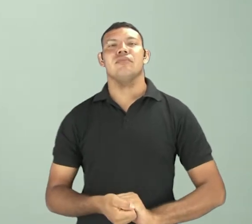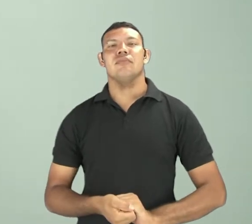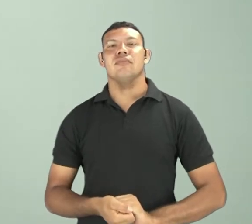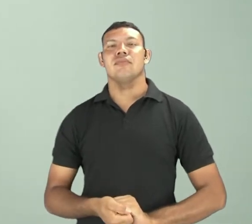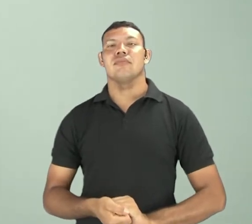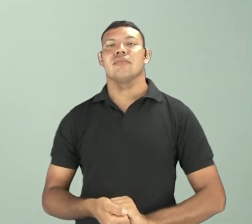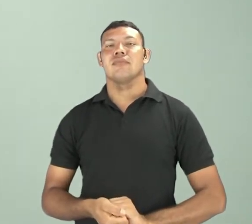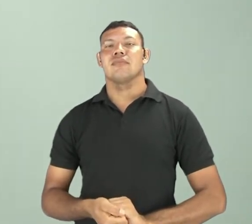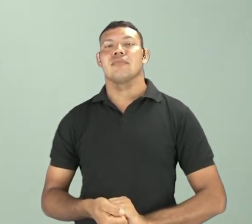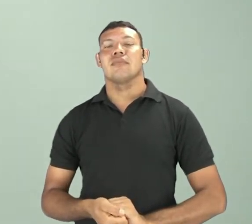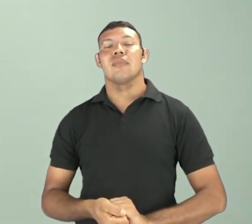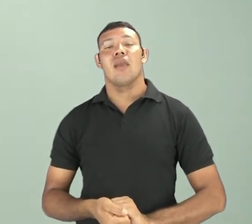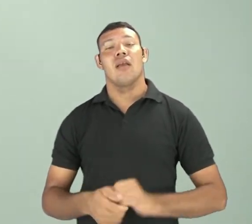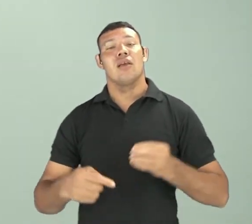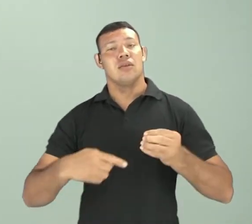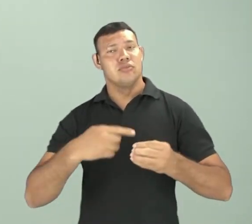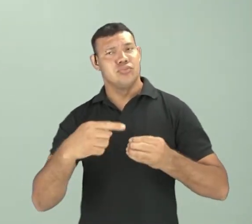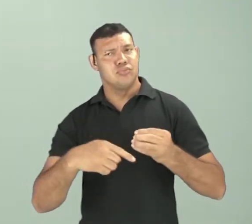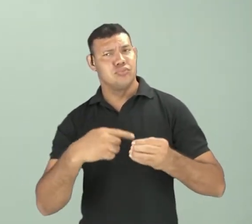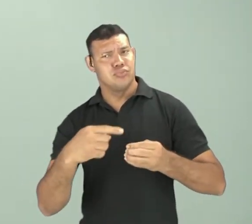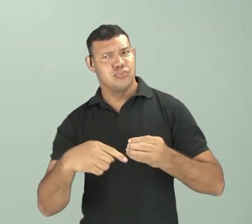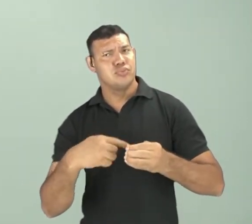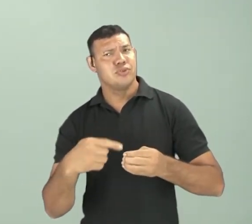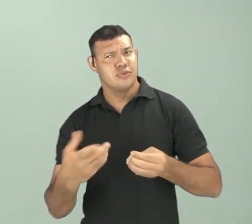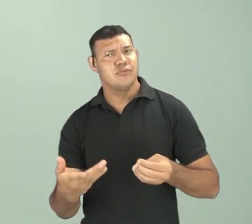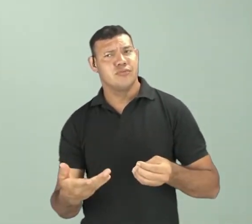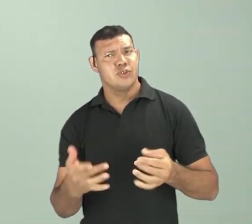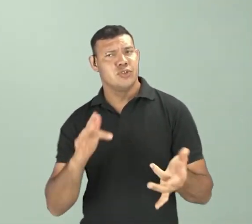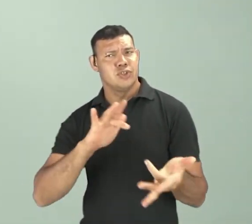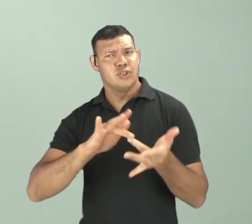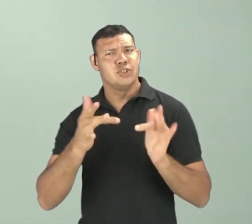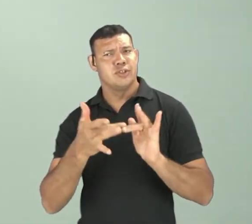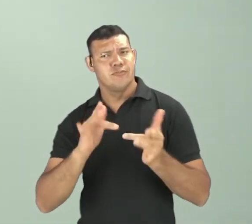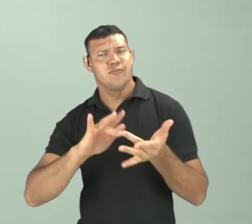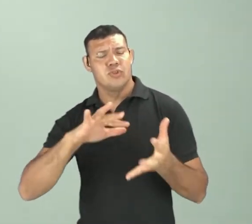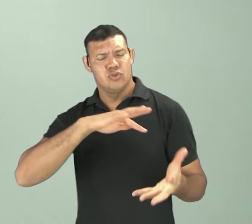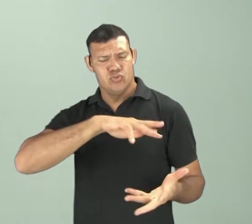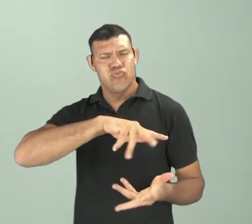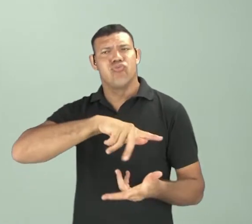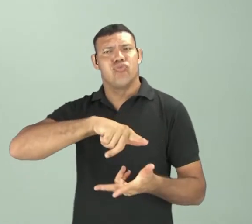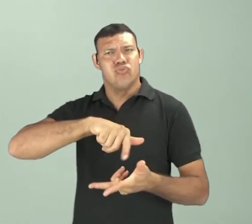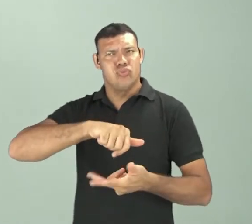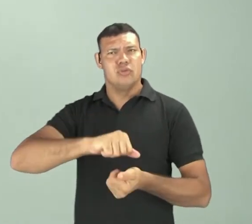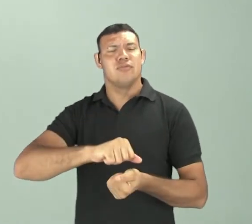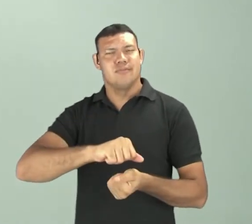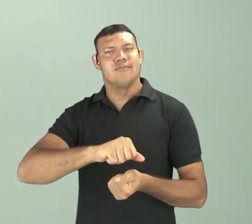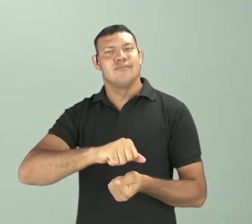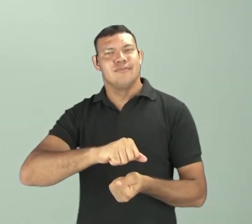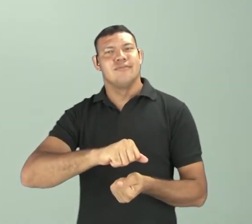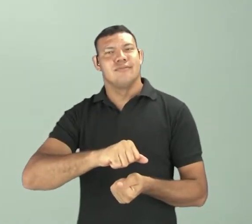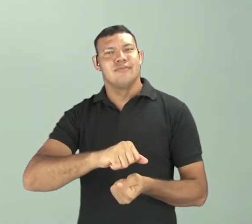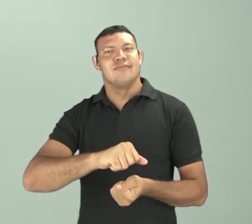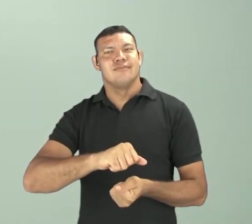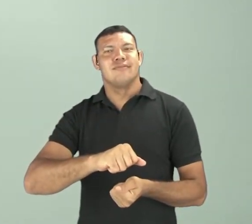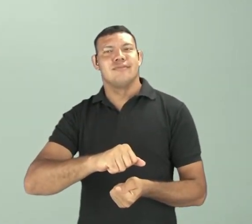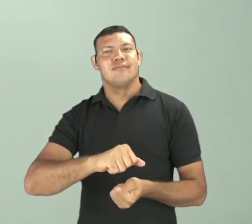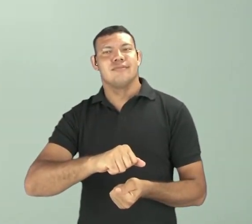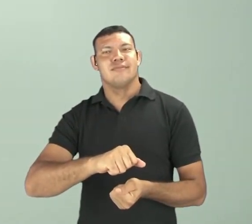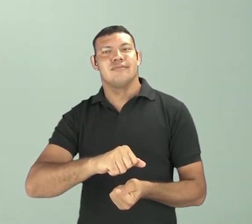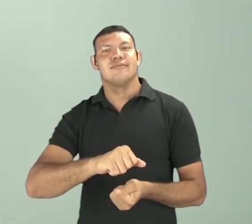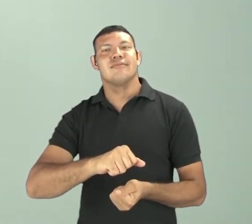dessa radiação acaba entrando em contato com o nosso planeta. E aí vão existir